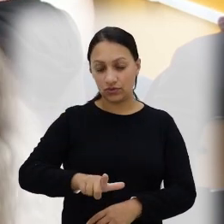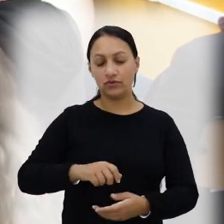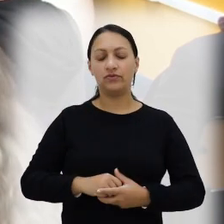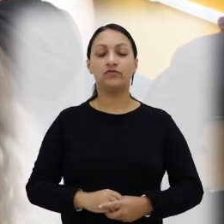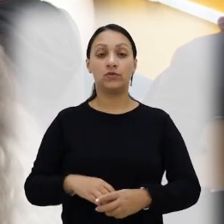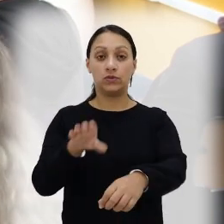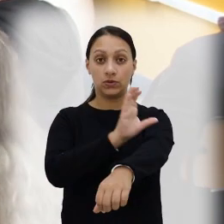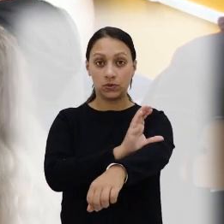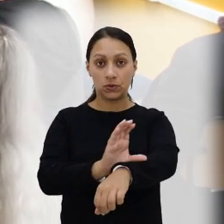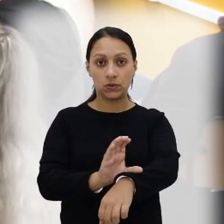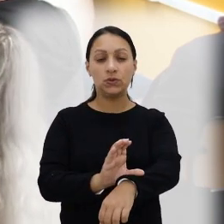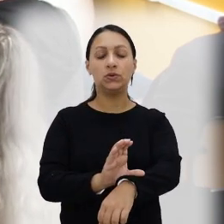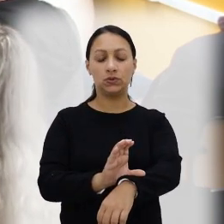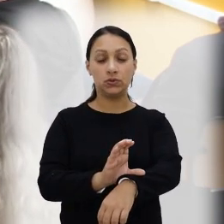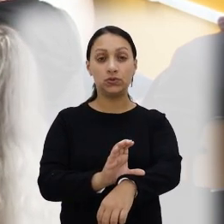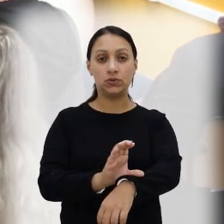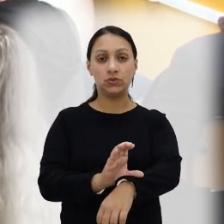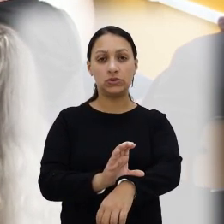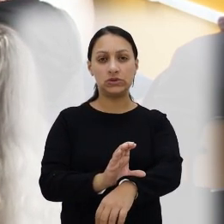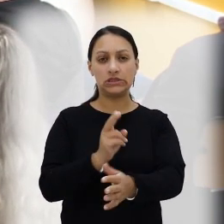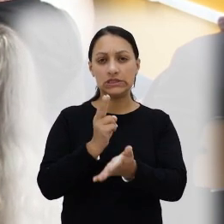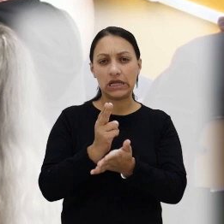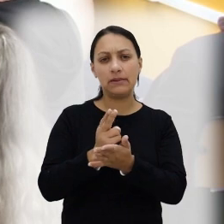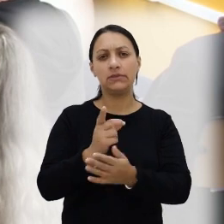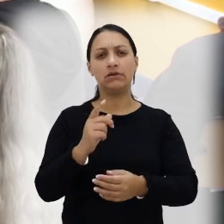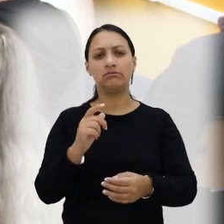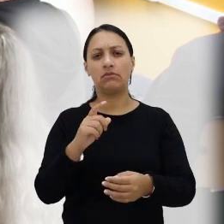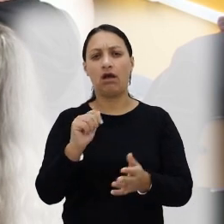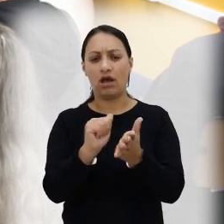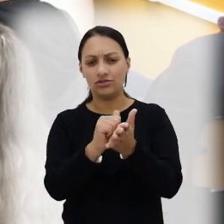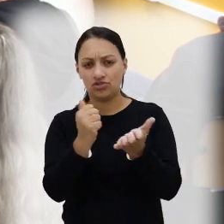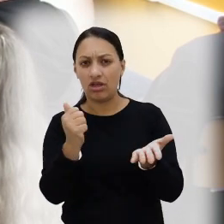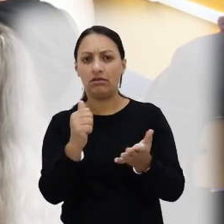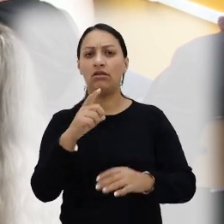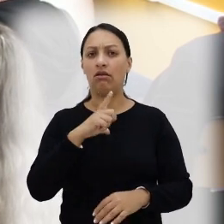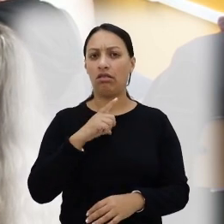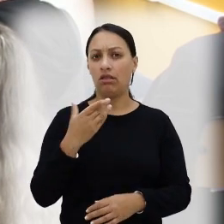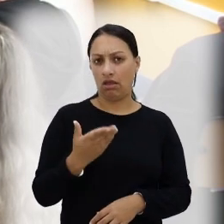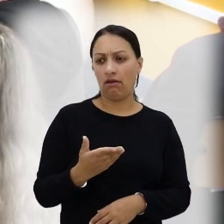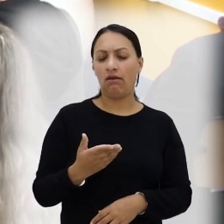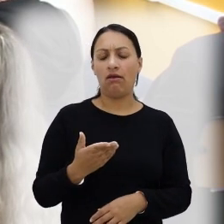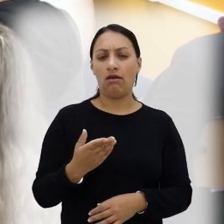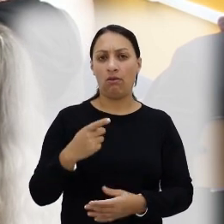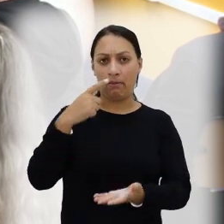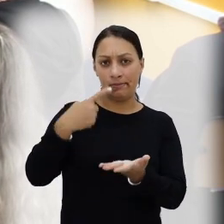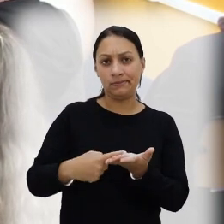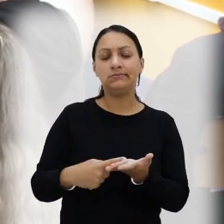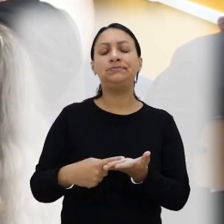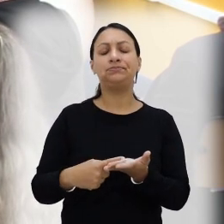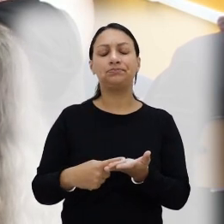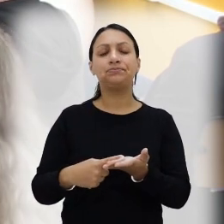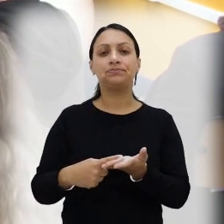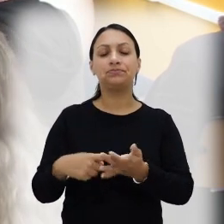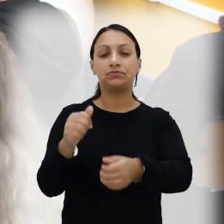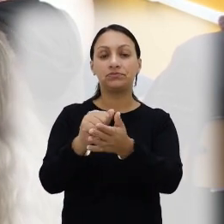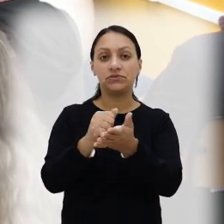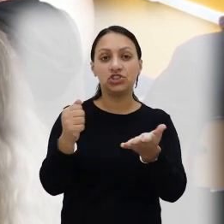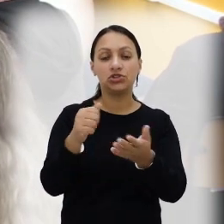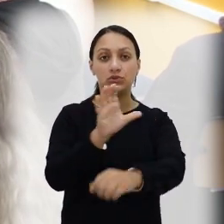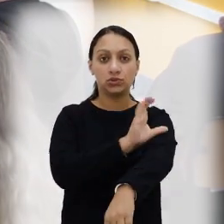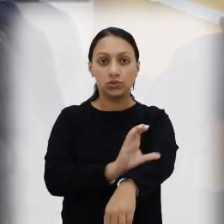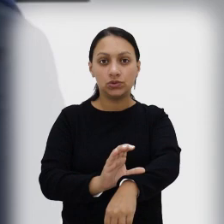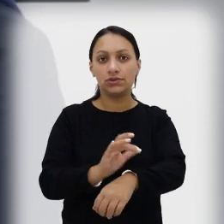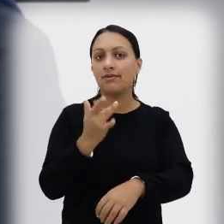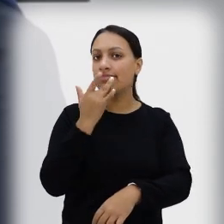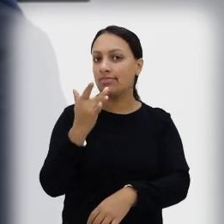O curso, gente, toda vez que a gente tem na agenda aqui... Obrigada, Daia. Agenda de curso é tarde